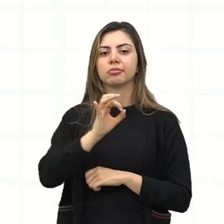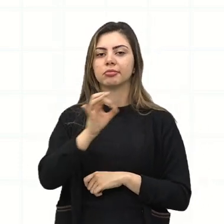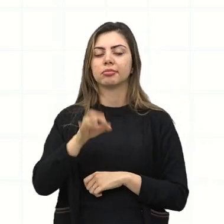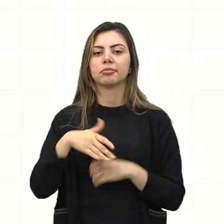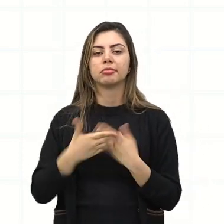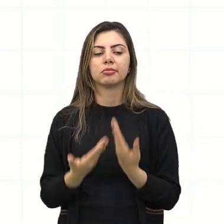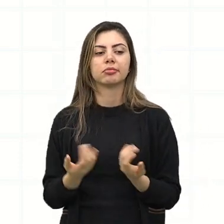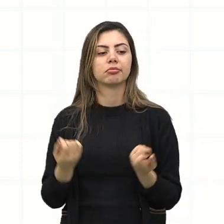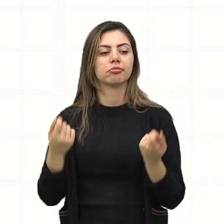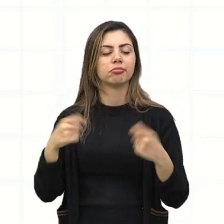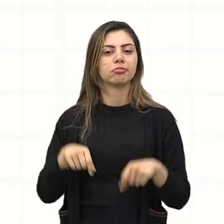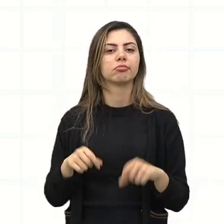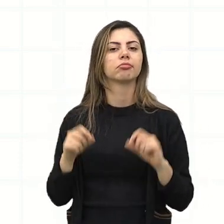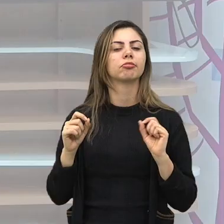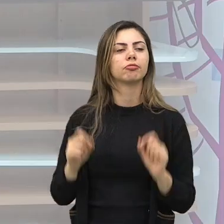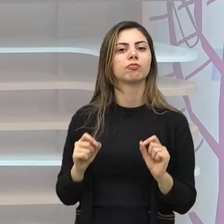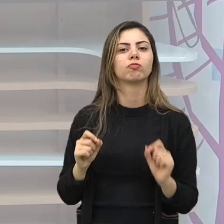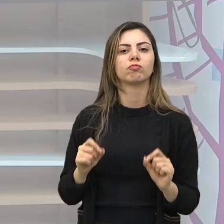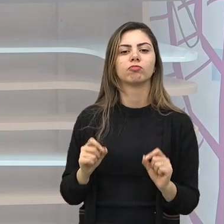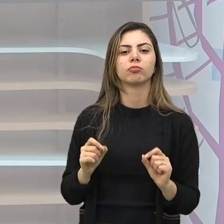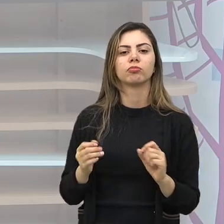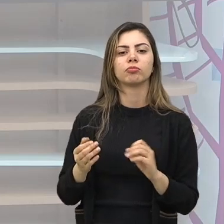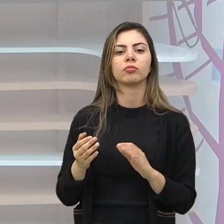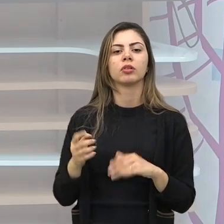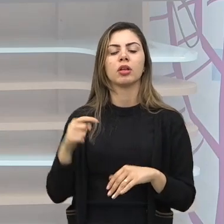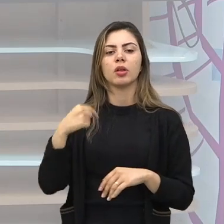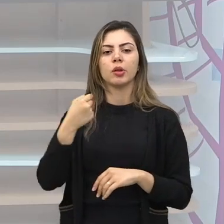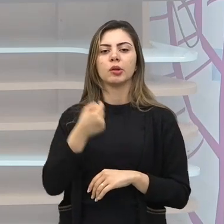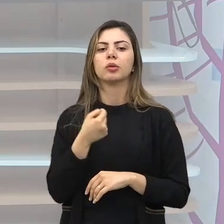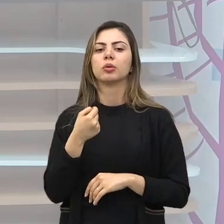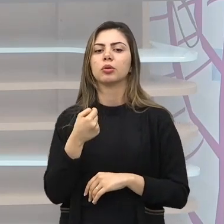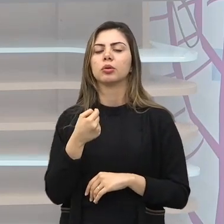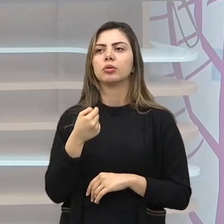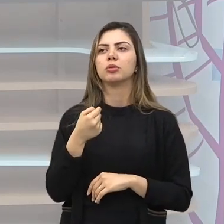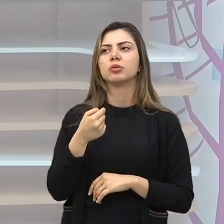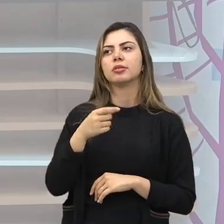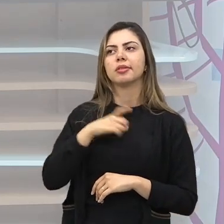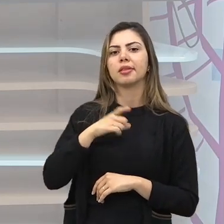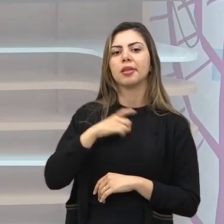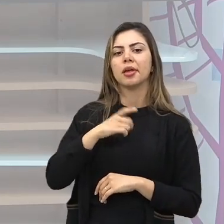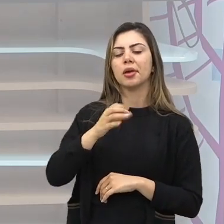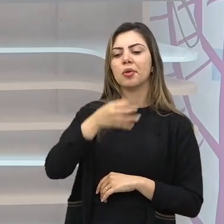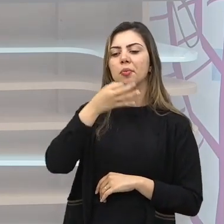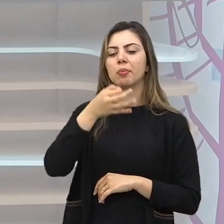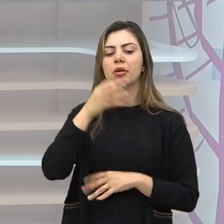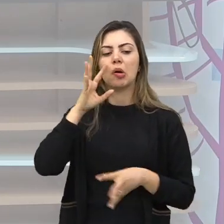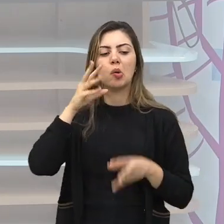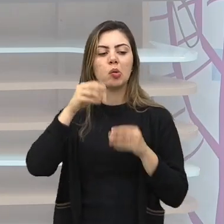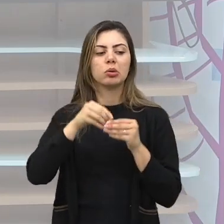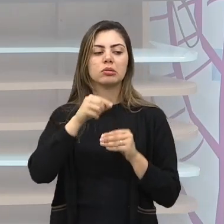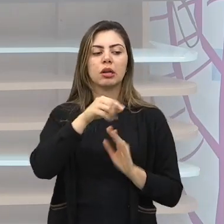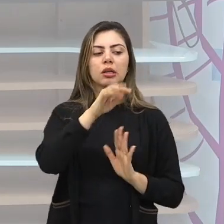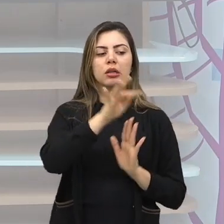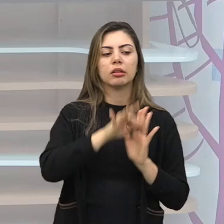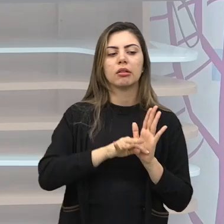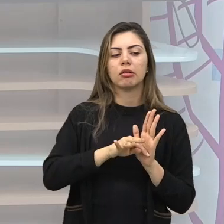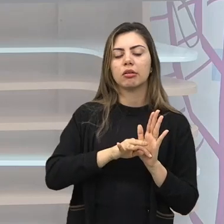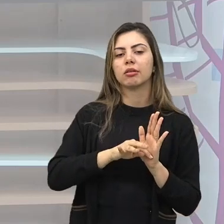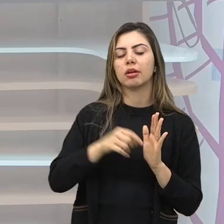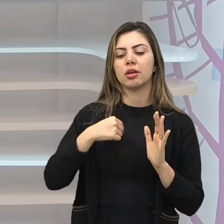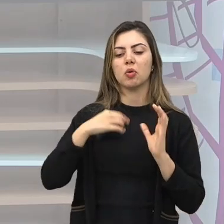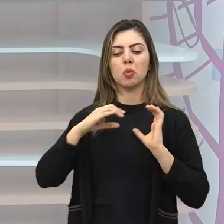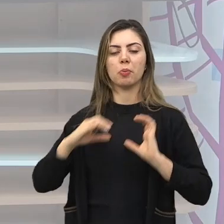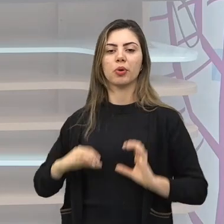possa, de uma certa forma, nós termos nossas próprias conclusões com as nossas